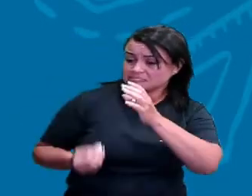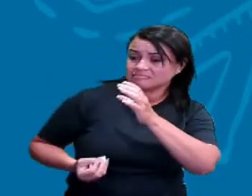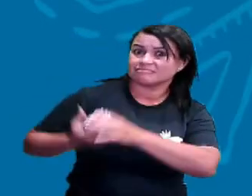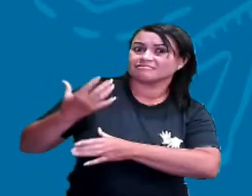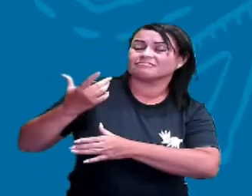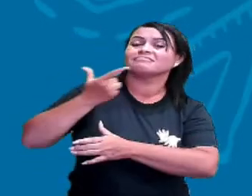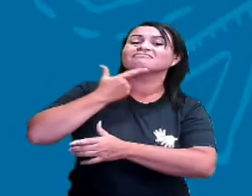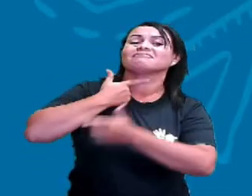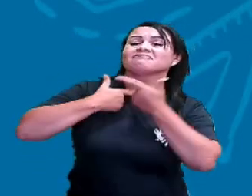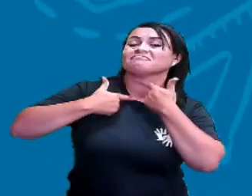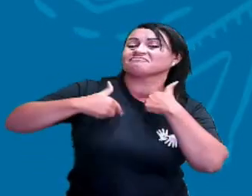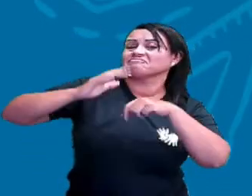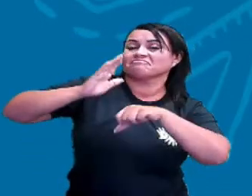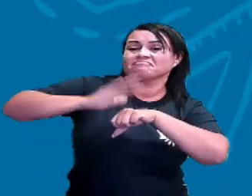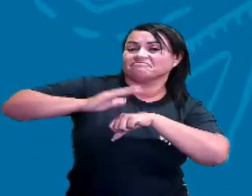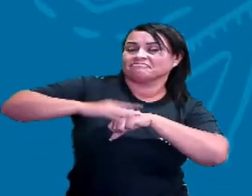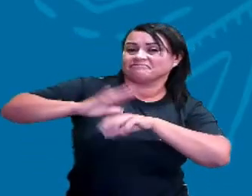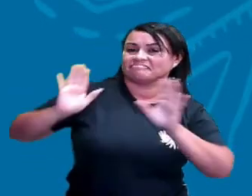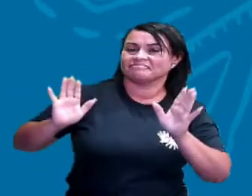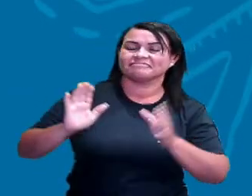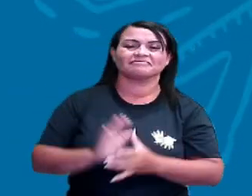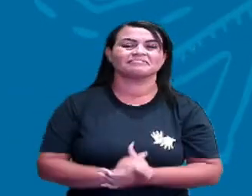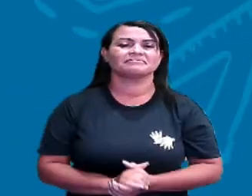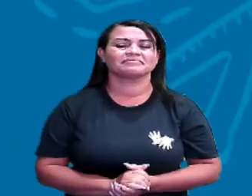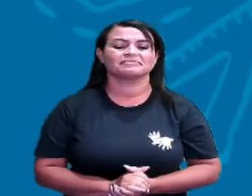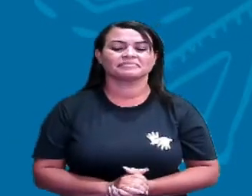que ele bem quiser.